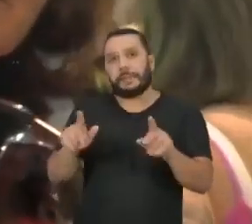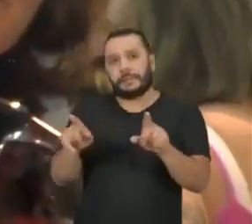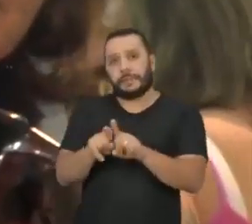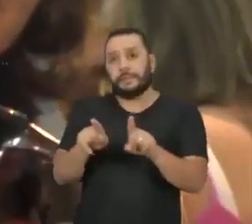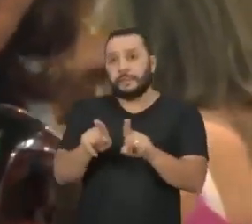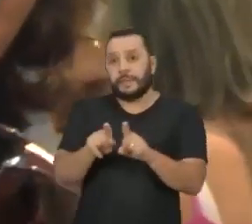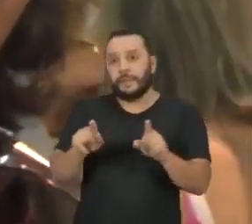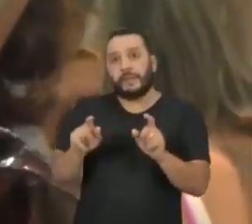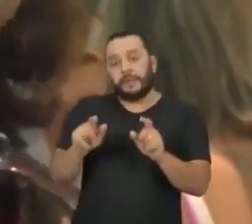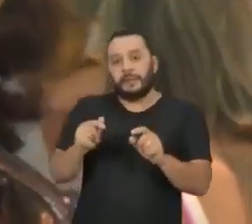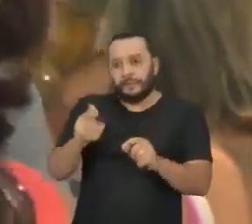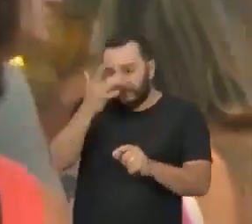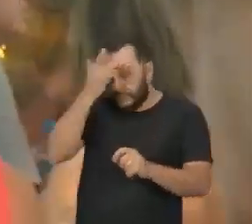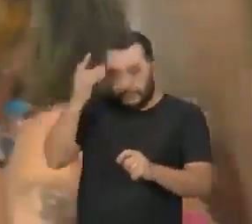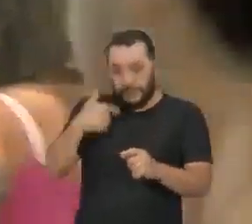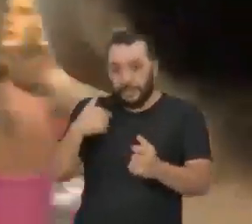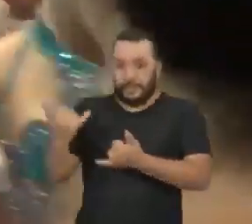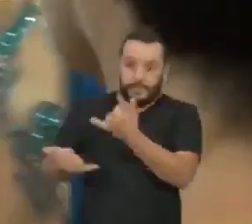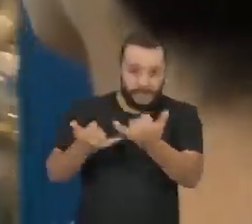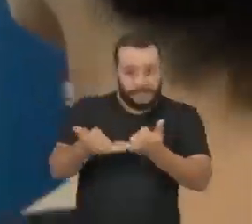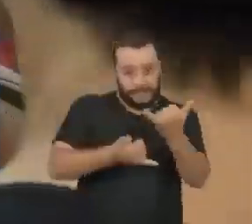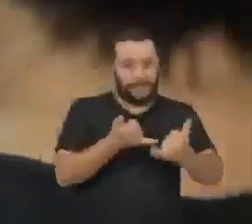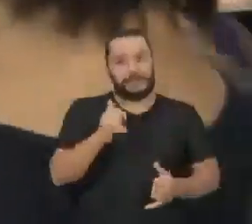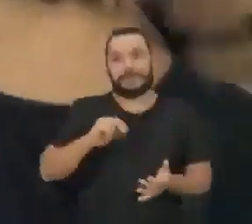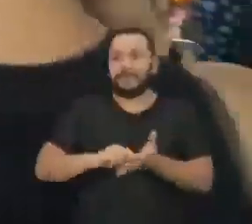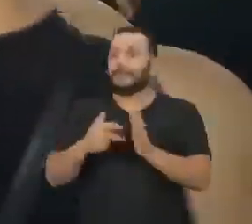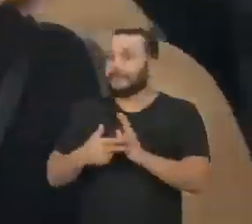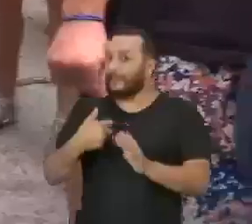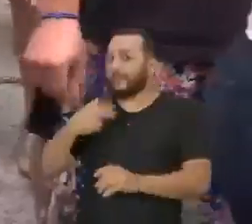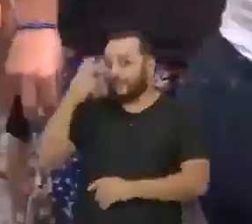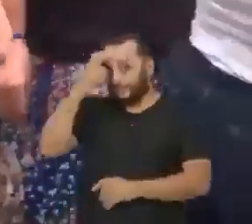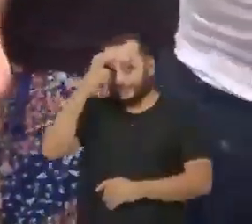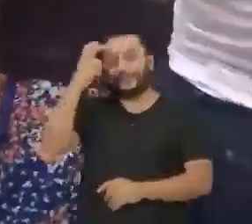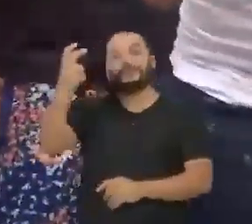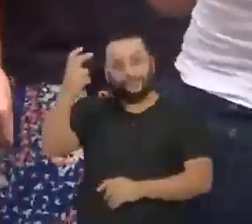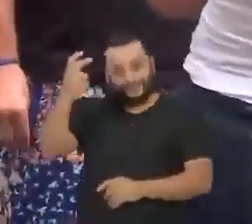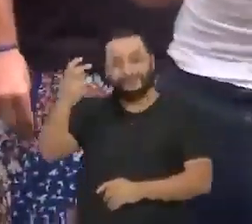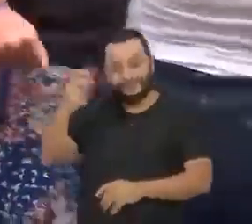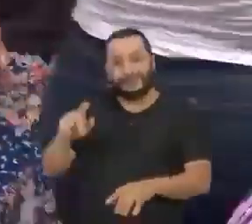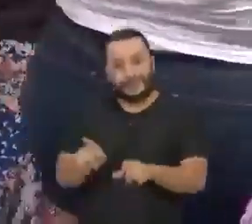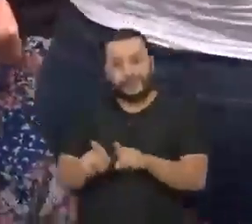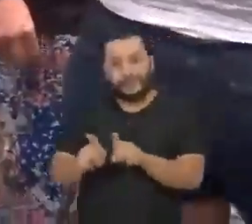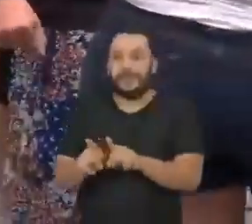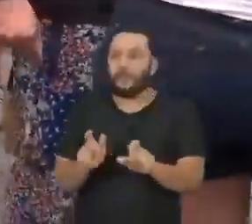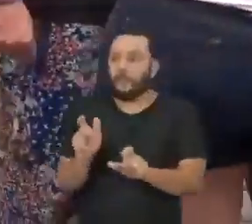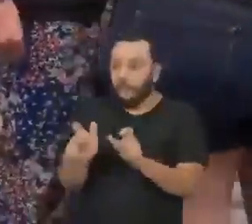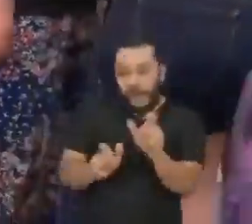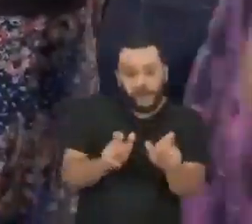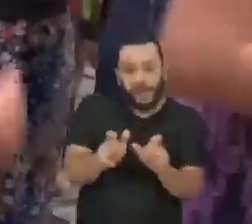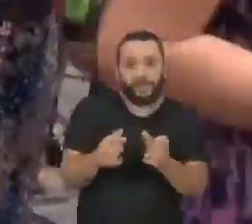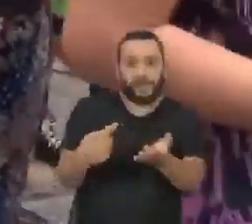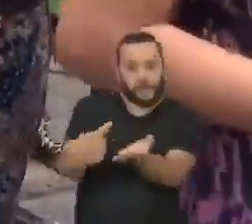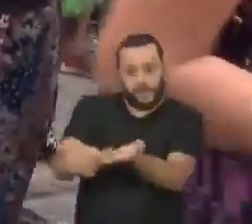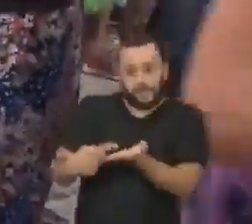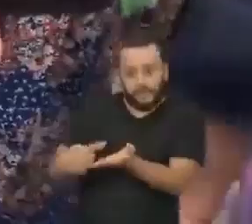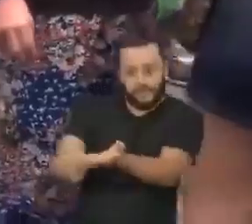com inteligência, né? Com a capacidade de você inventar coisas com palavras, com você negociar regras, com